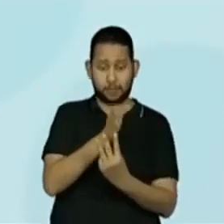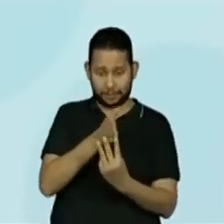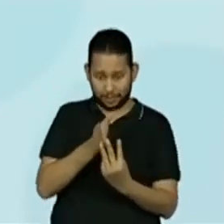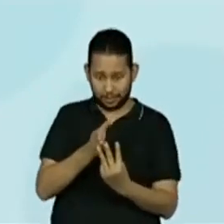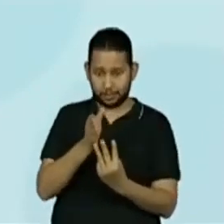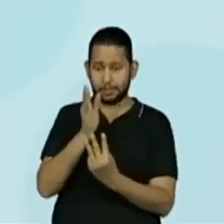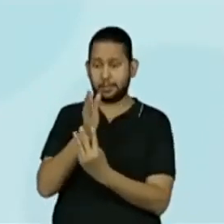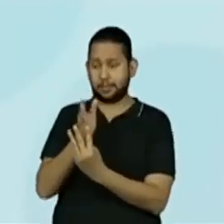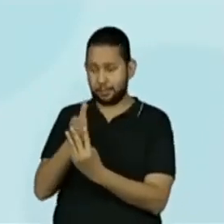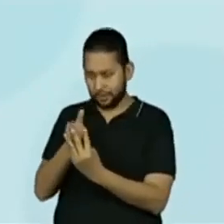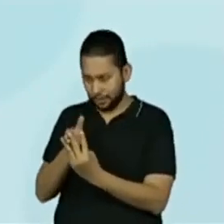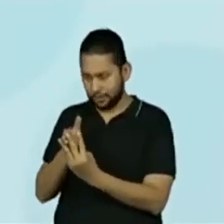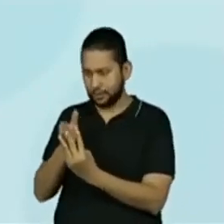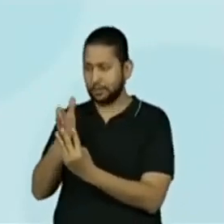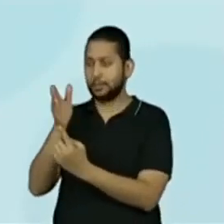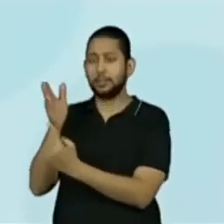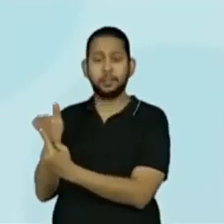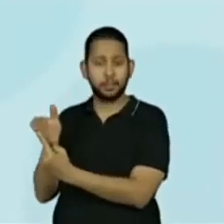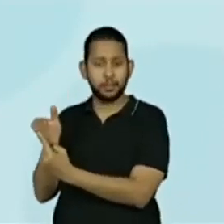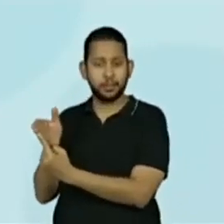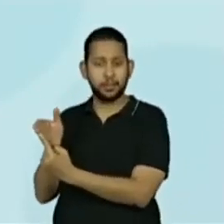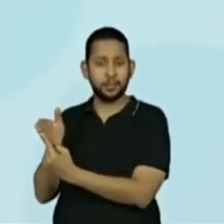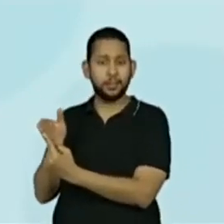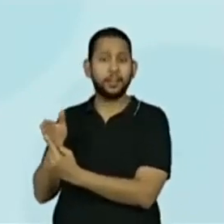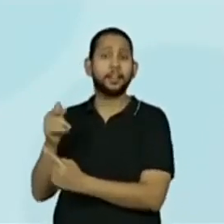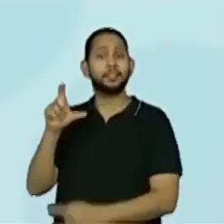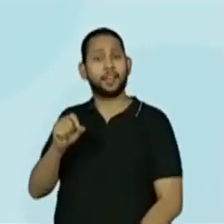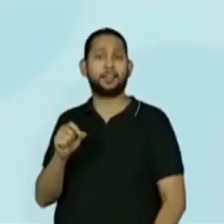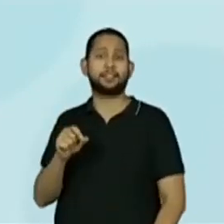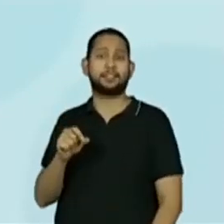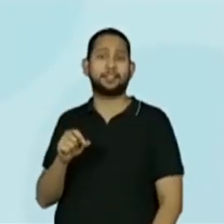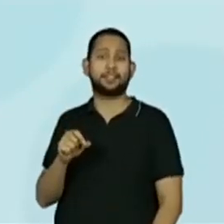1, 2, 3, 4, 5, 6, 7, 8, 9, 10. Portanto, a minha alternativa correta é